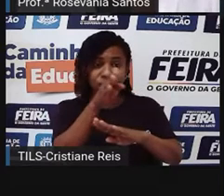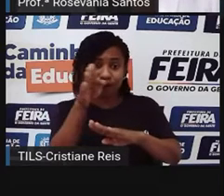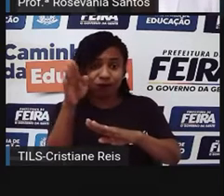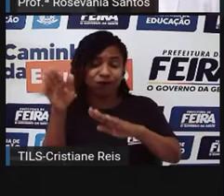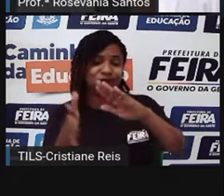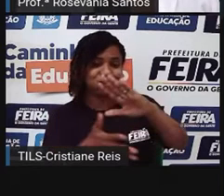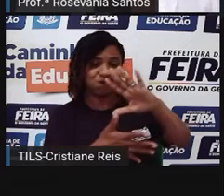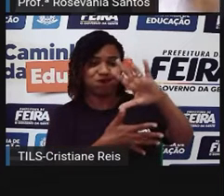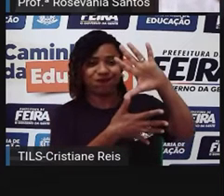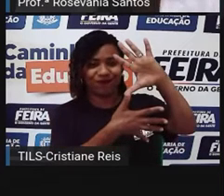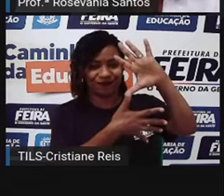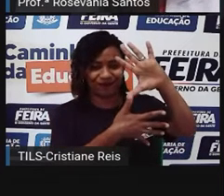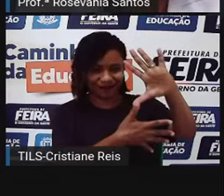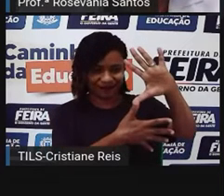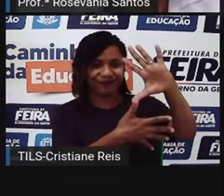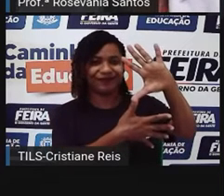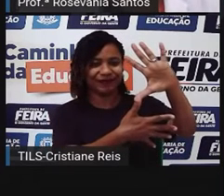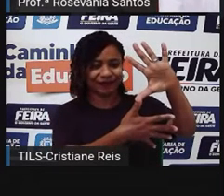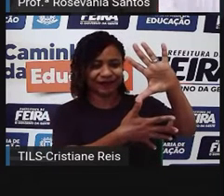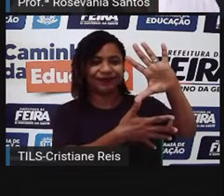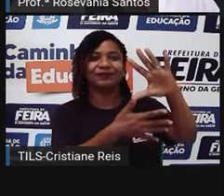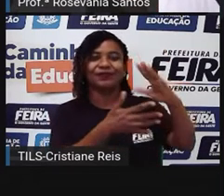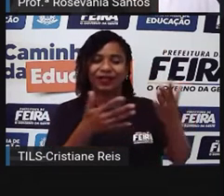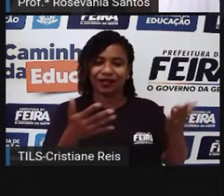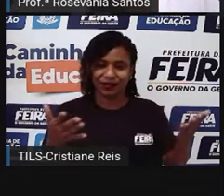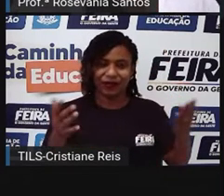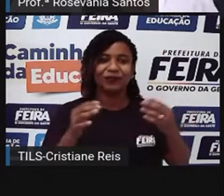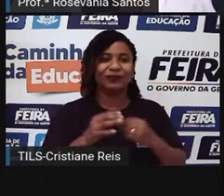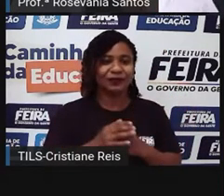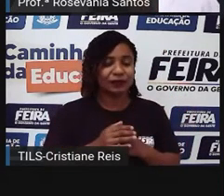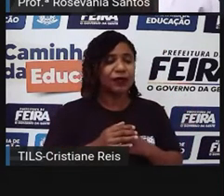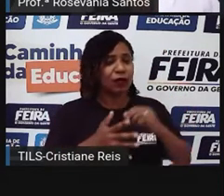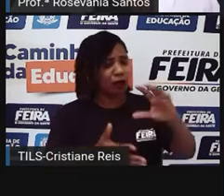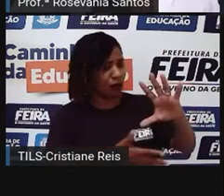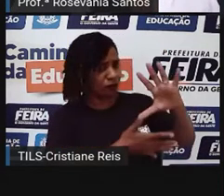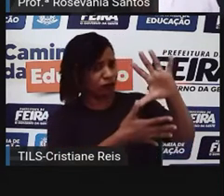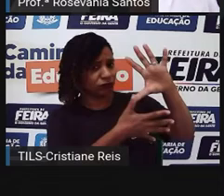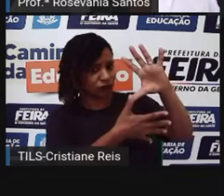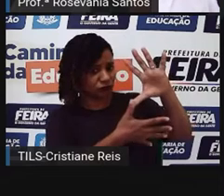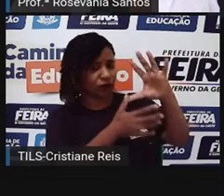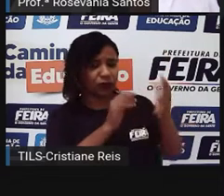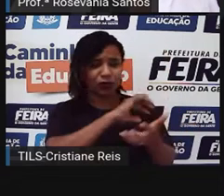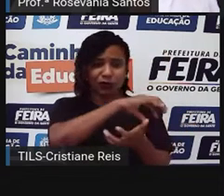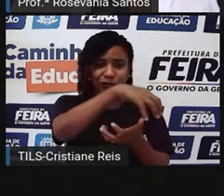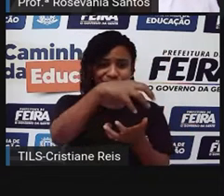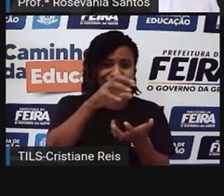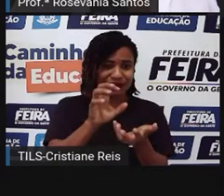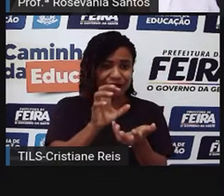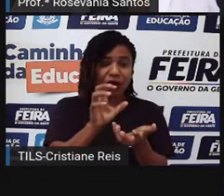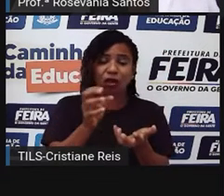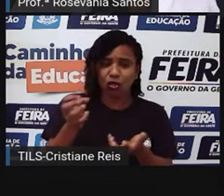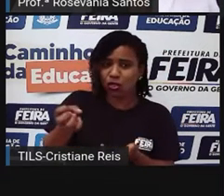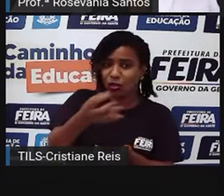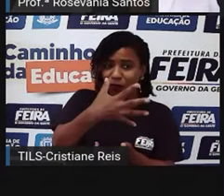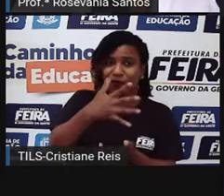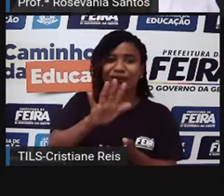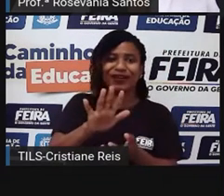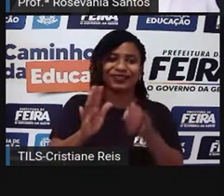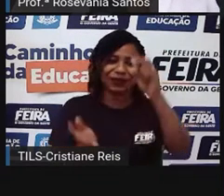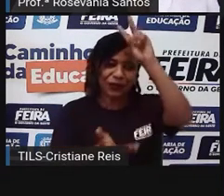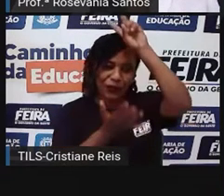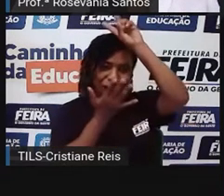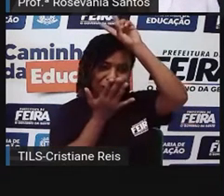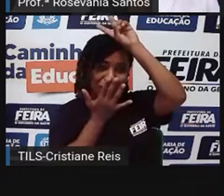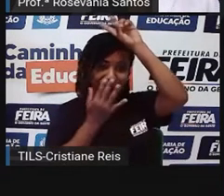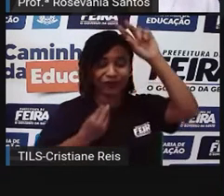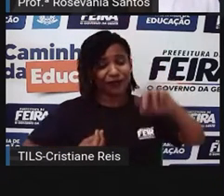continente novo, que já era extremamente habitado, diga-se de passagem, né? E chegamos a esse continente e exploramos a